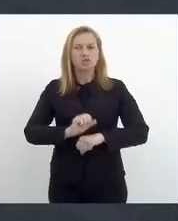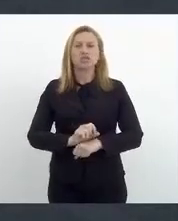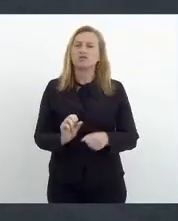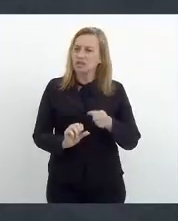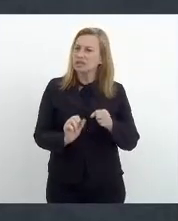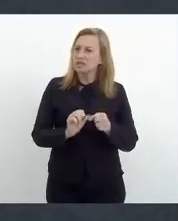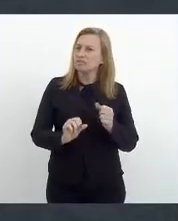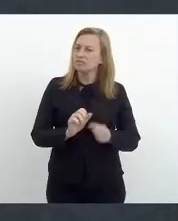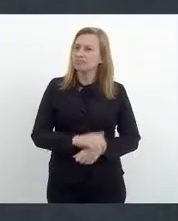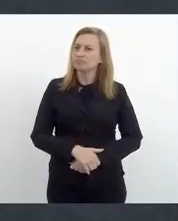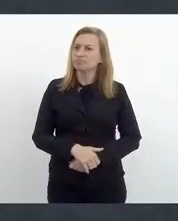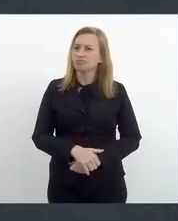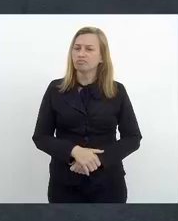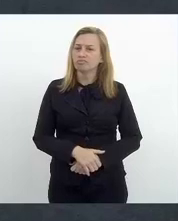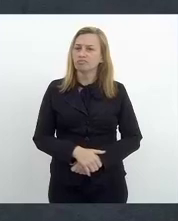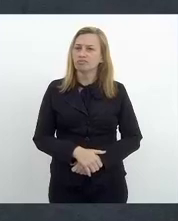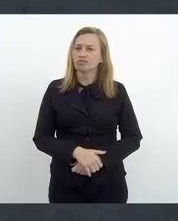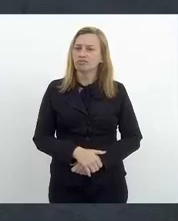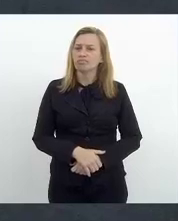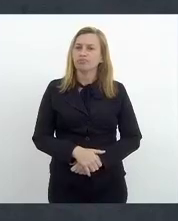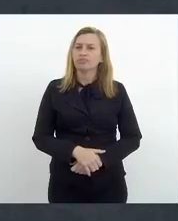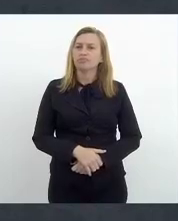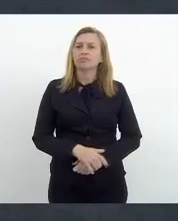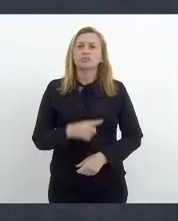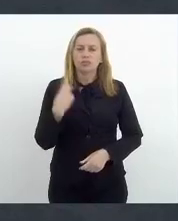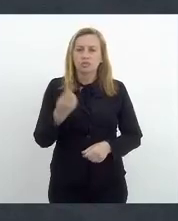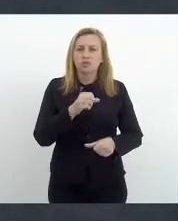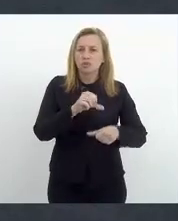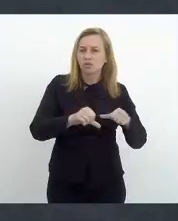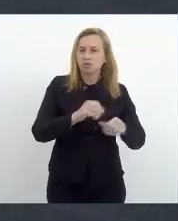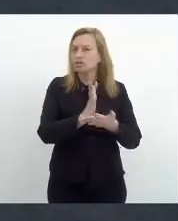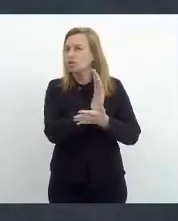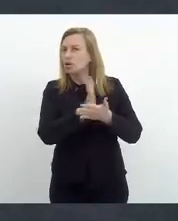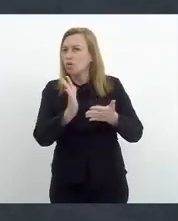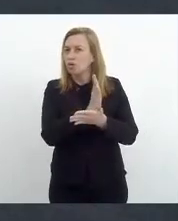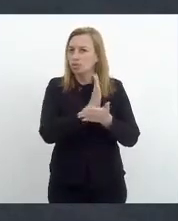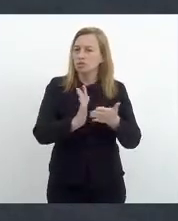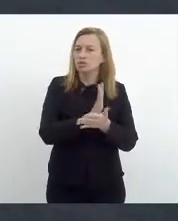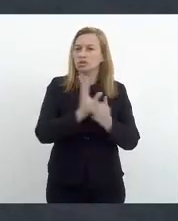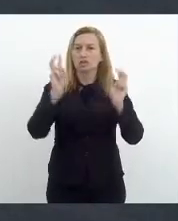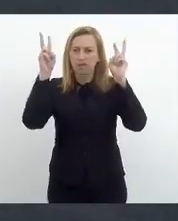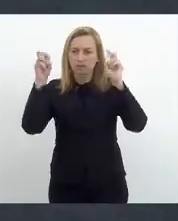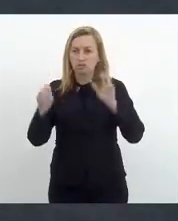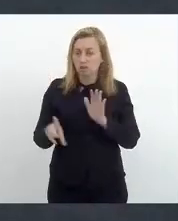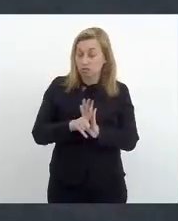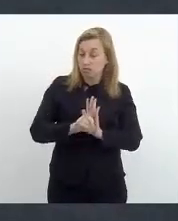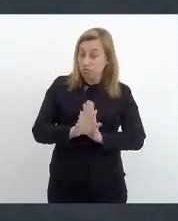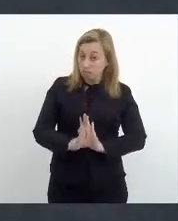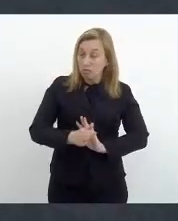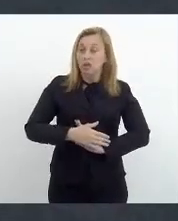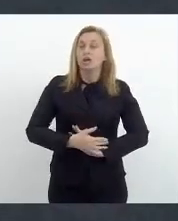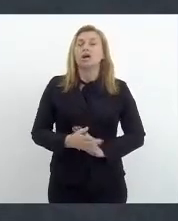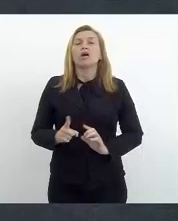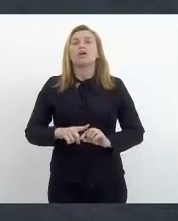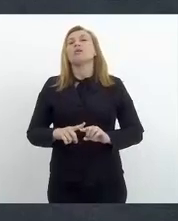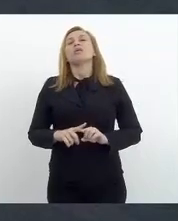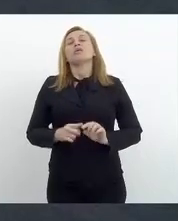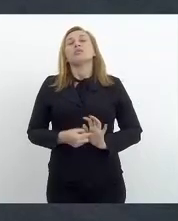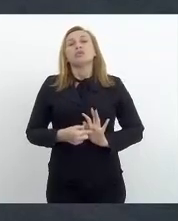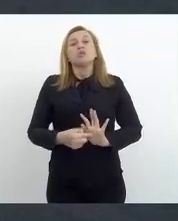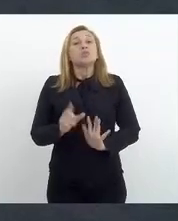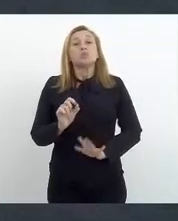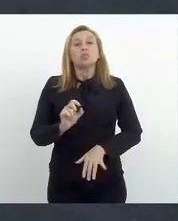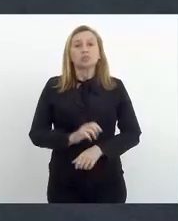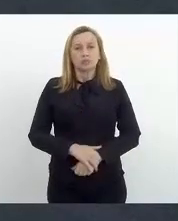possível fazer isso é assim como a gente está mudando alguns outros aspectos da legislação mas por que isso mostra